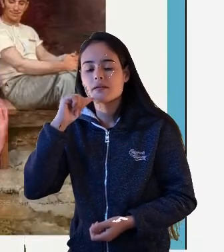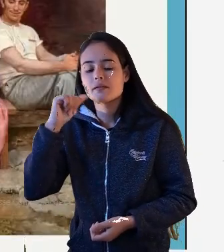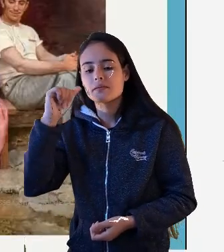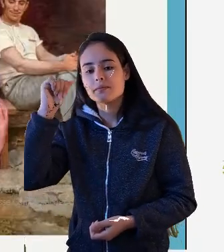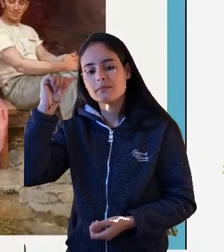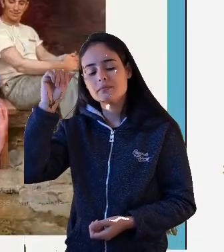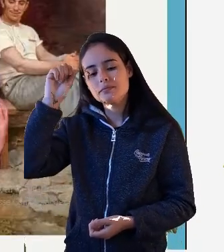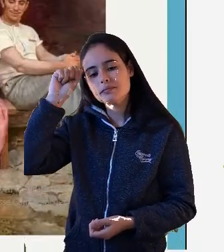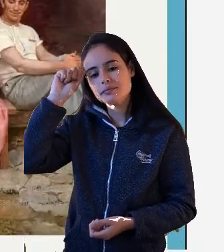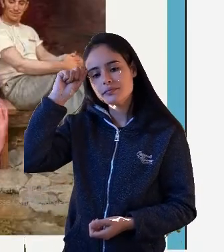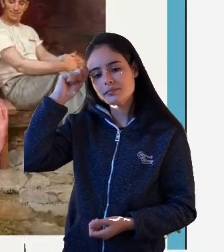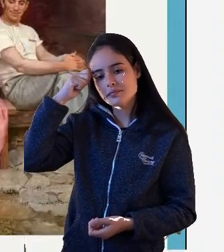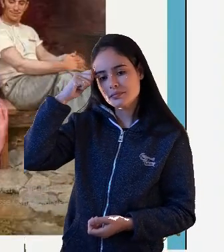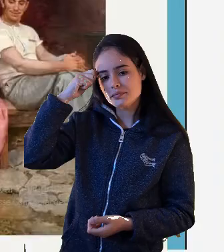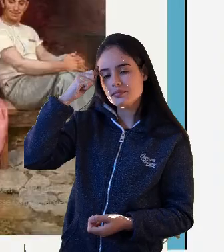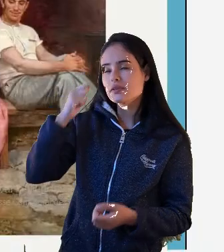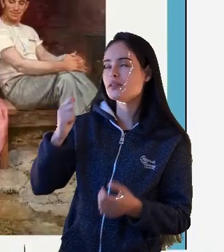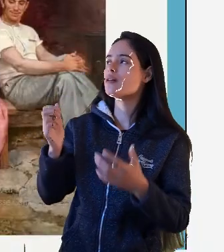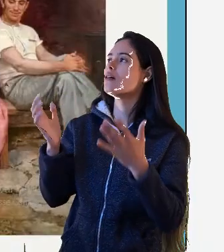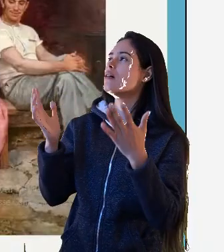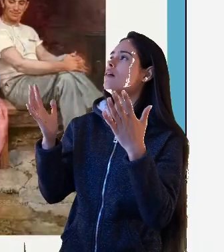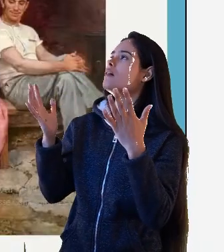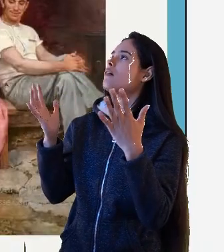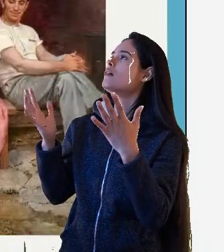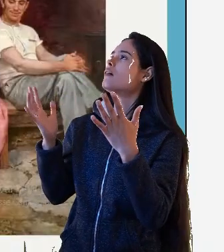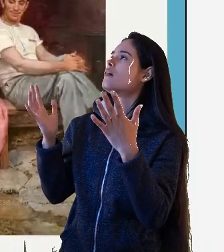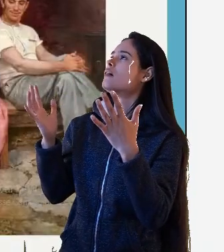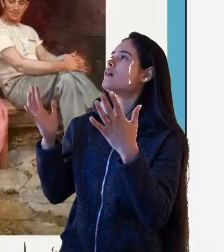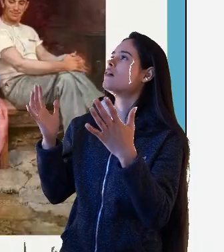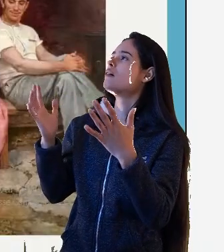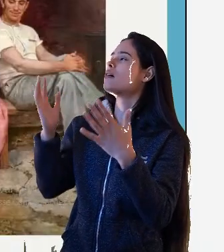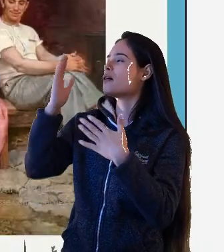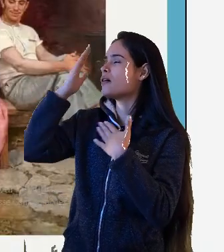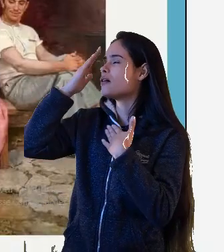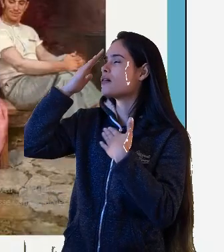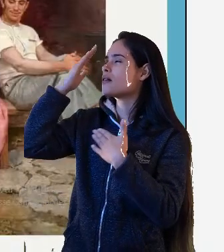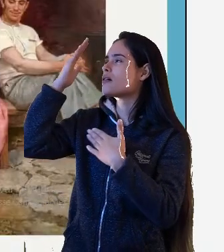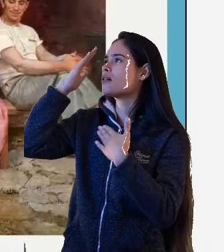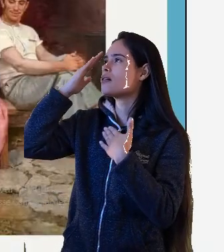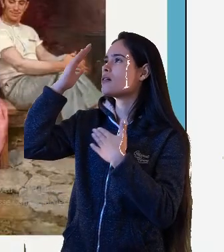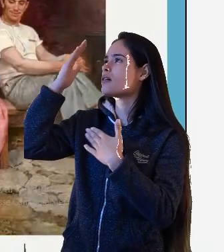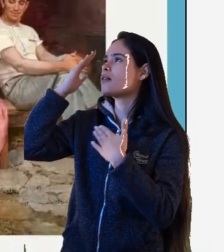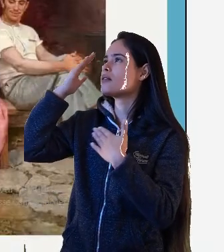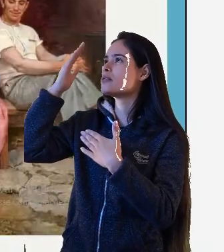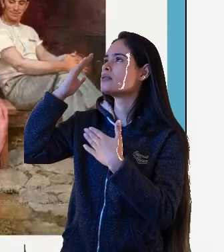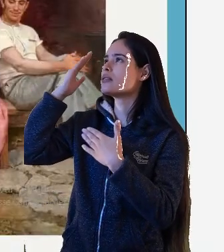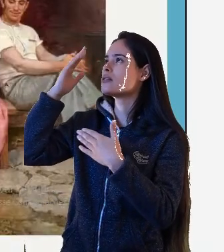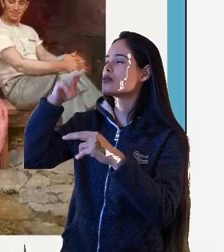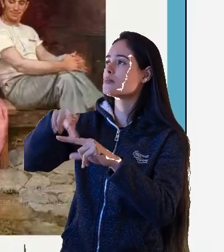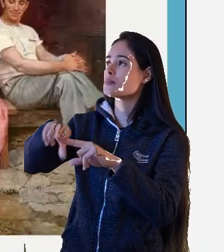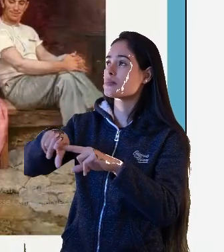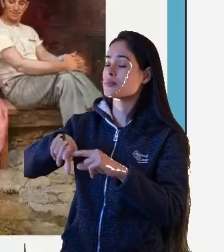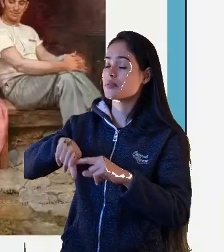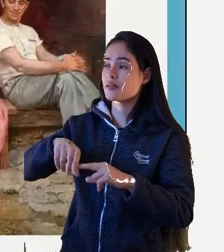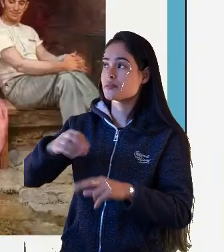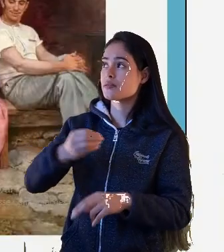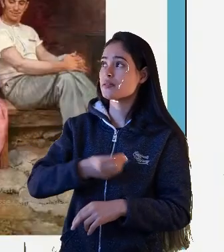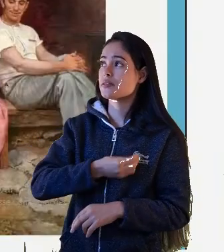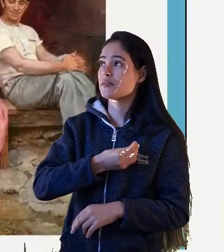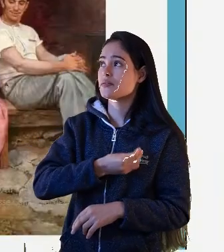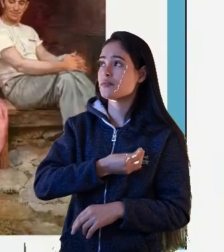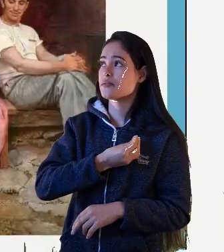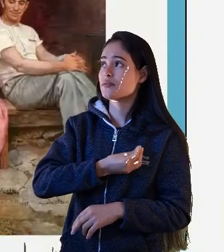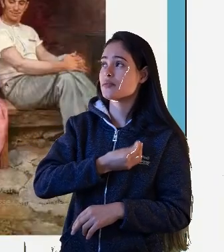nossos antepassados aí, né, recentes, né, nossos ascendentes, nossos avós, bisavós, quem tem aí negros, como que eles próprios,